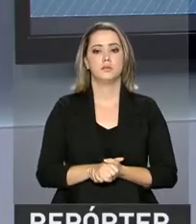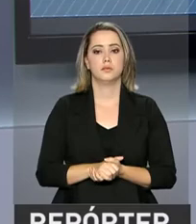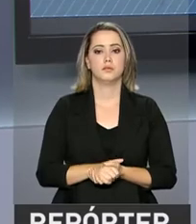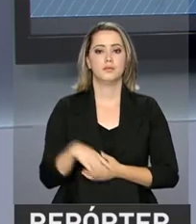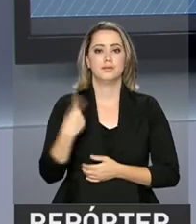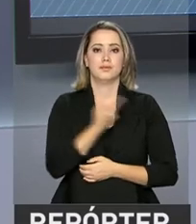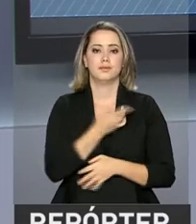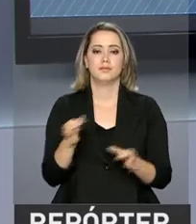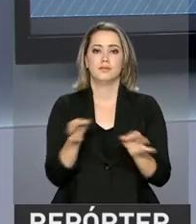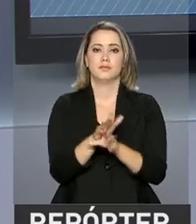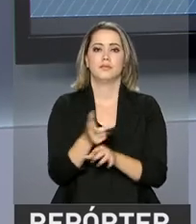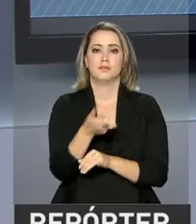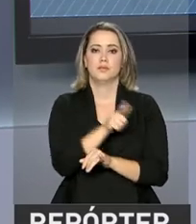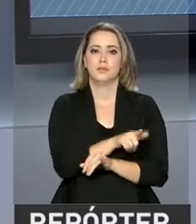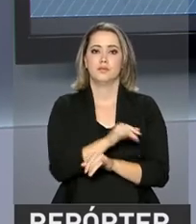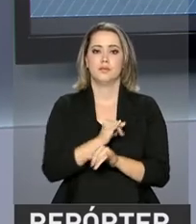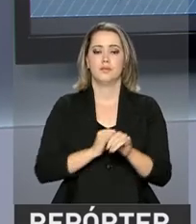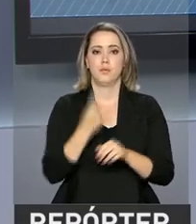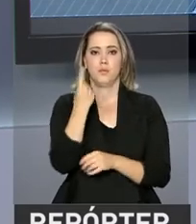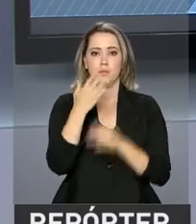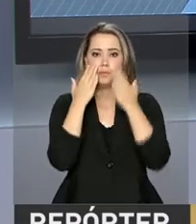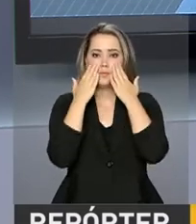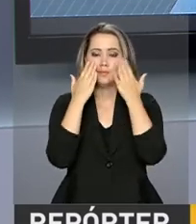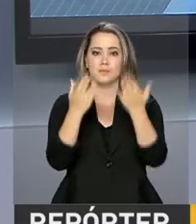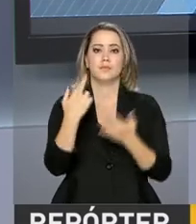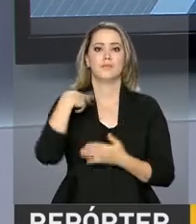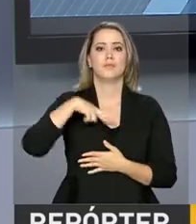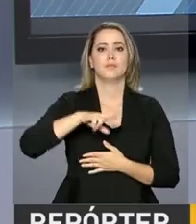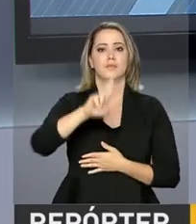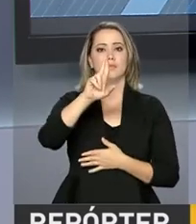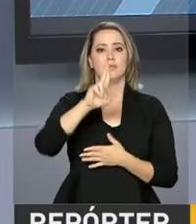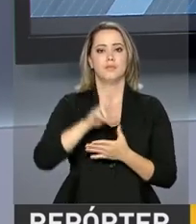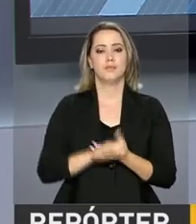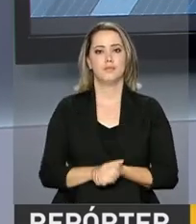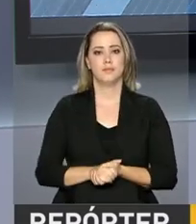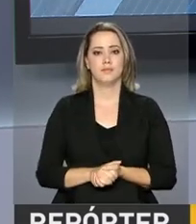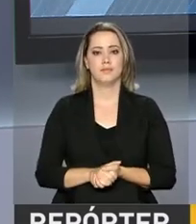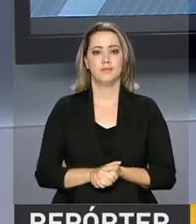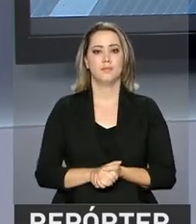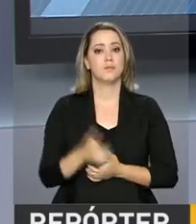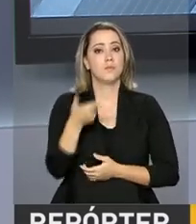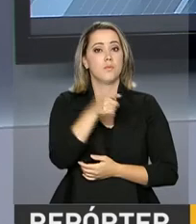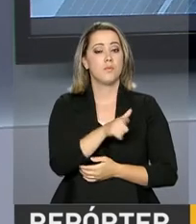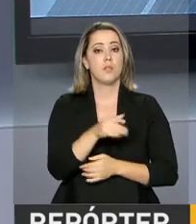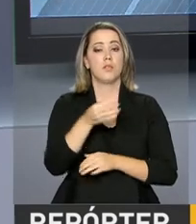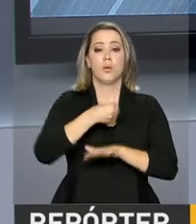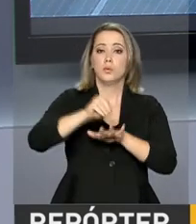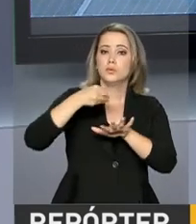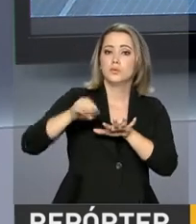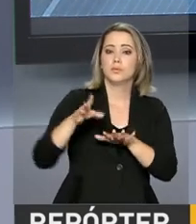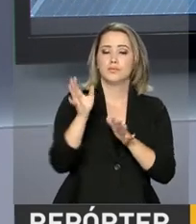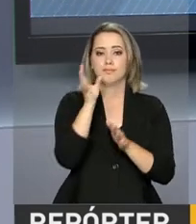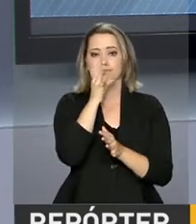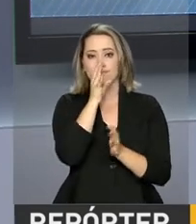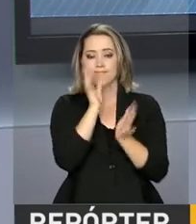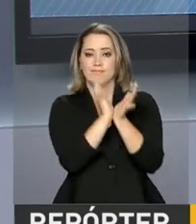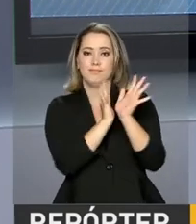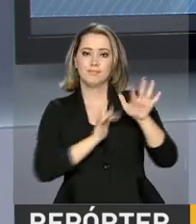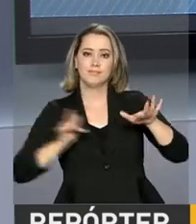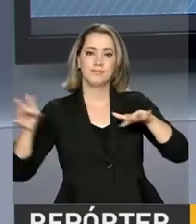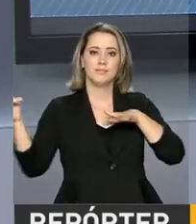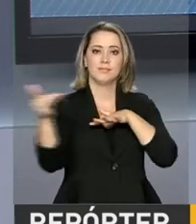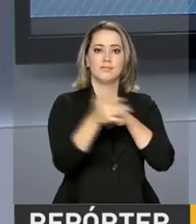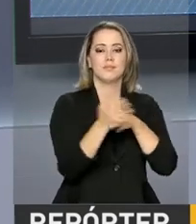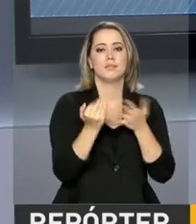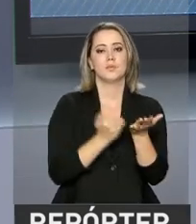E nós ficamos por aqui, voltamos em uma hora na próxima edição do Repórter NBR. Outras notícias você acompanha também em